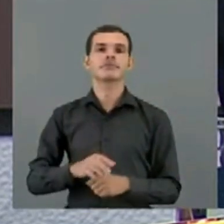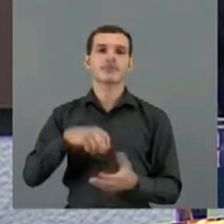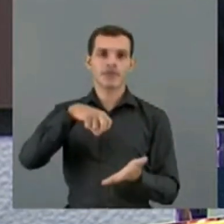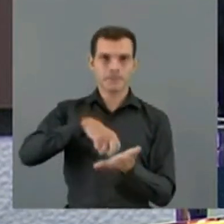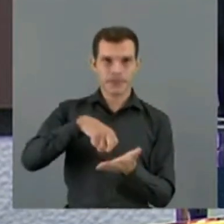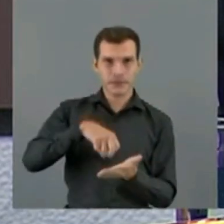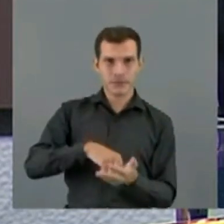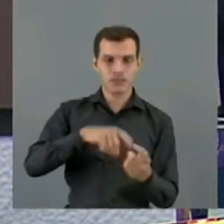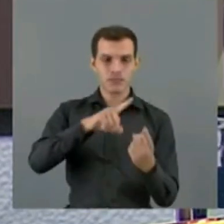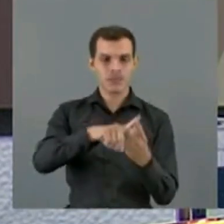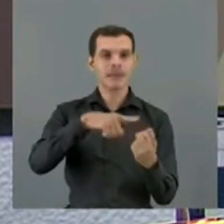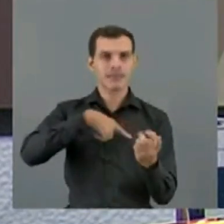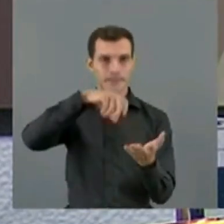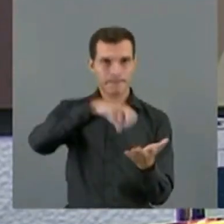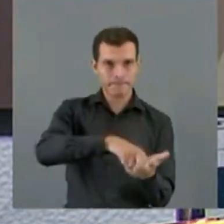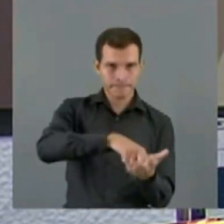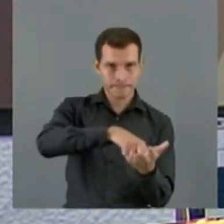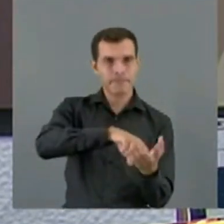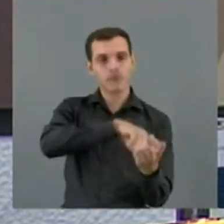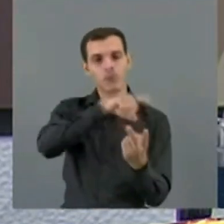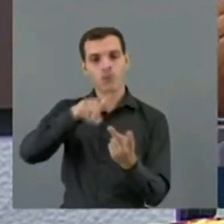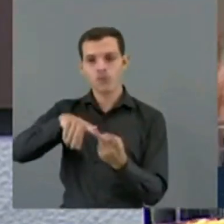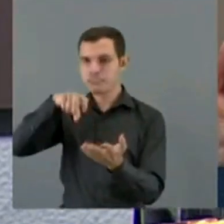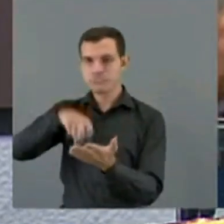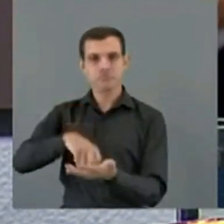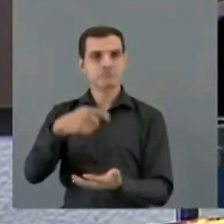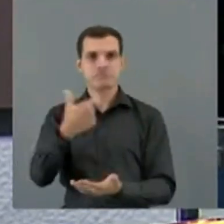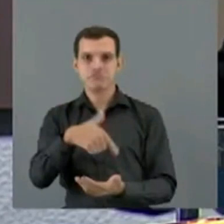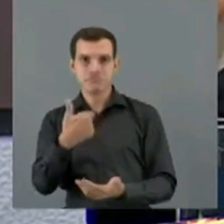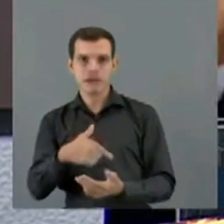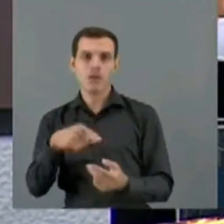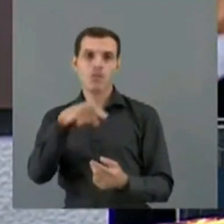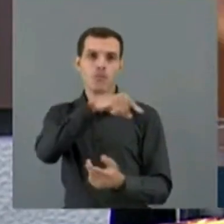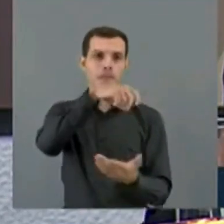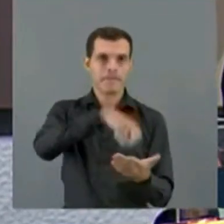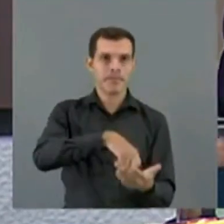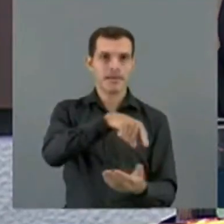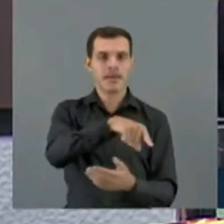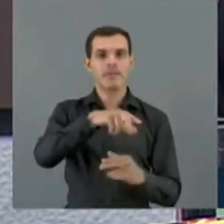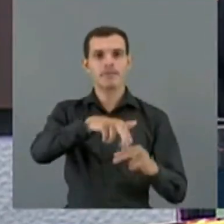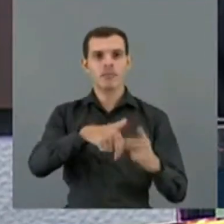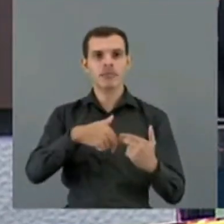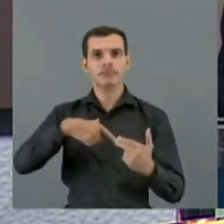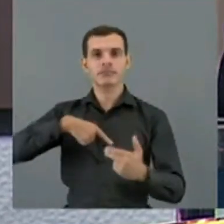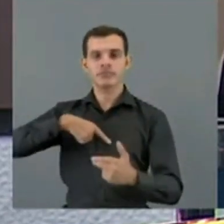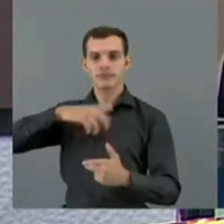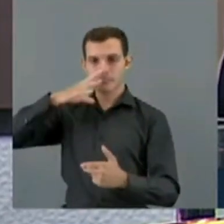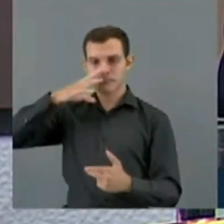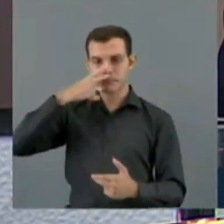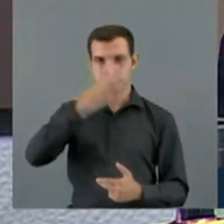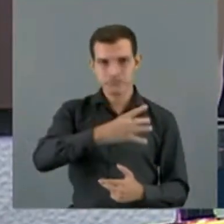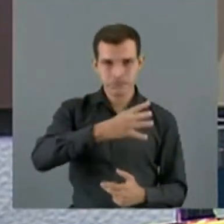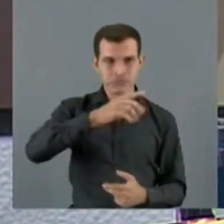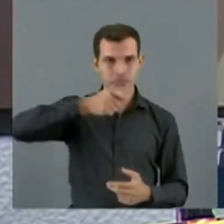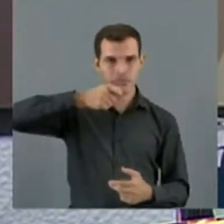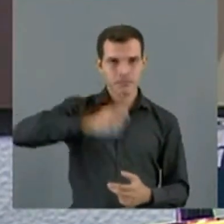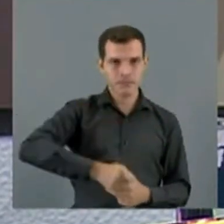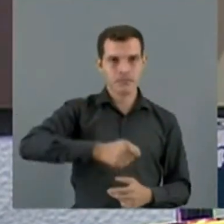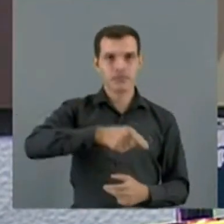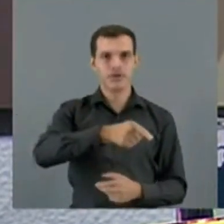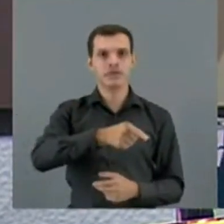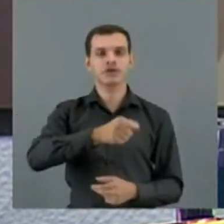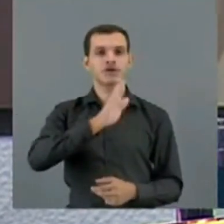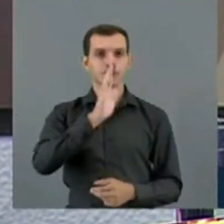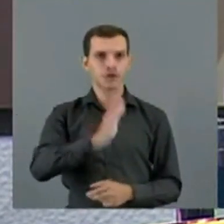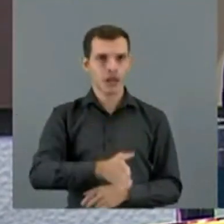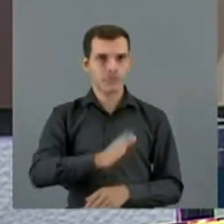e a prisão sem pena. A prisão pena é aquela prisão que decorre de uma sentença condenatória com trânsito em julgado. Aí é uma prisão pena que é a